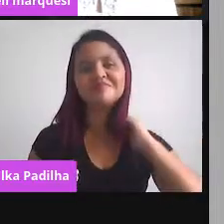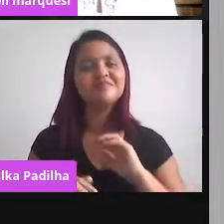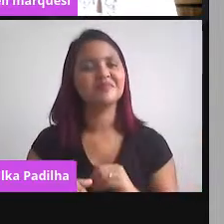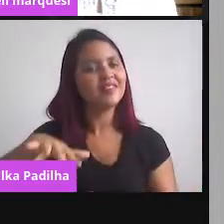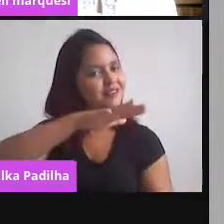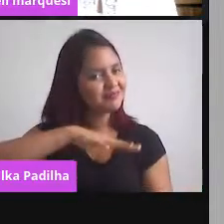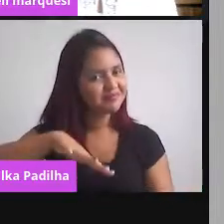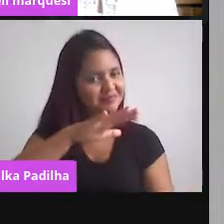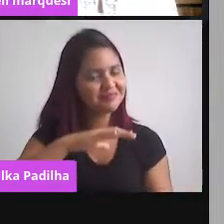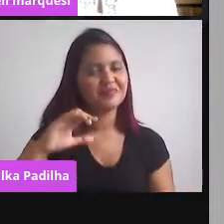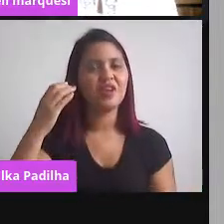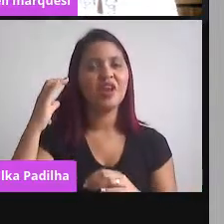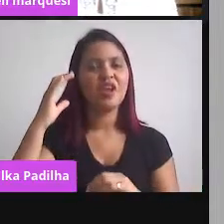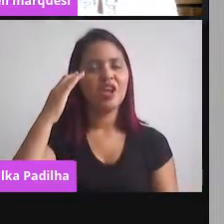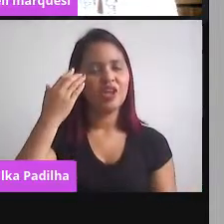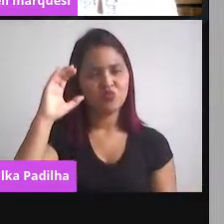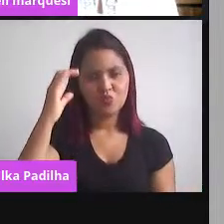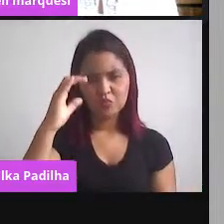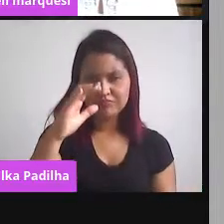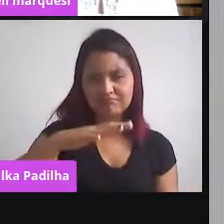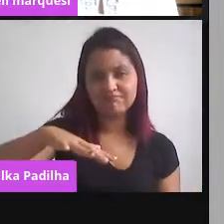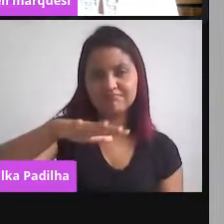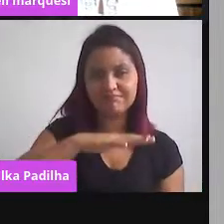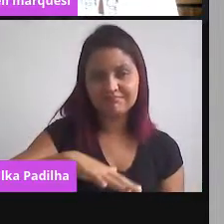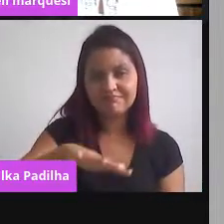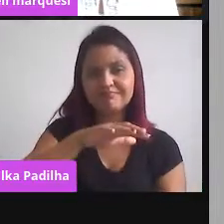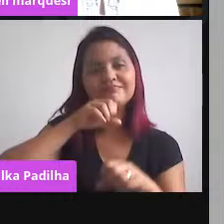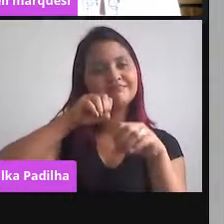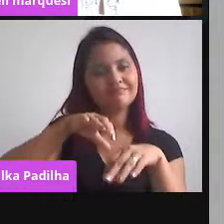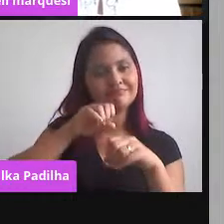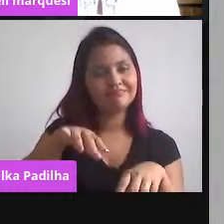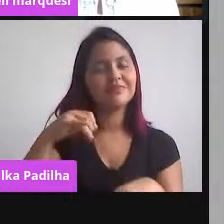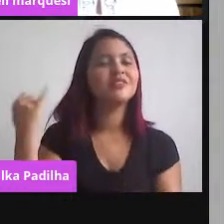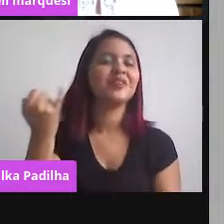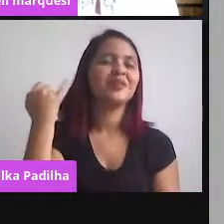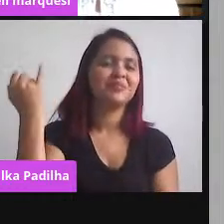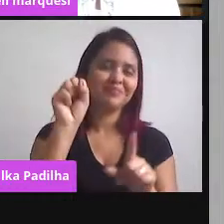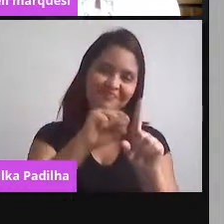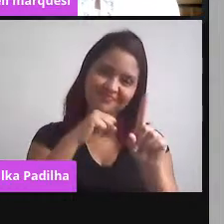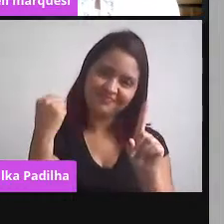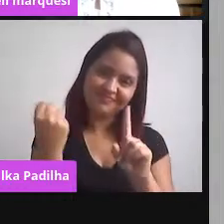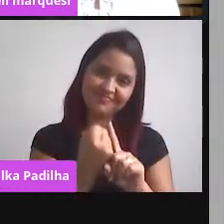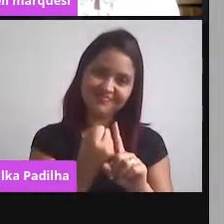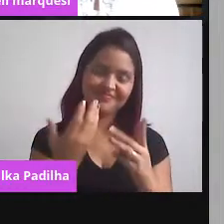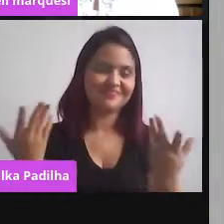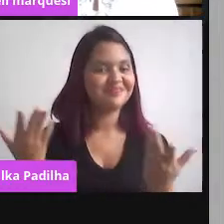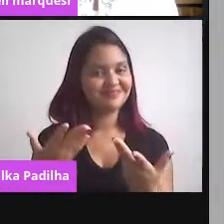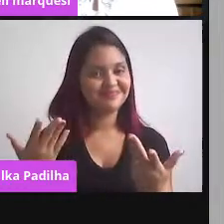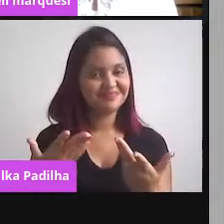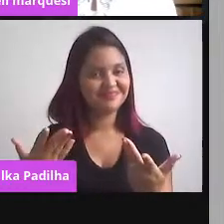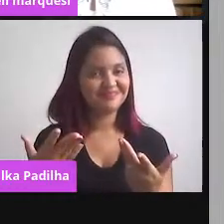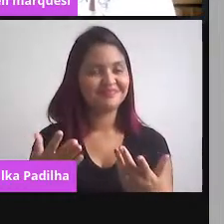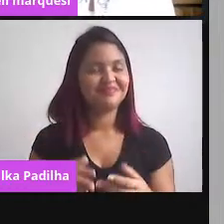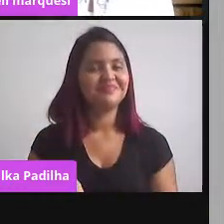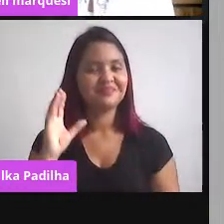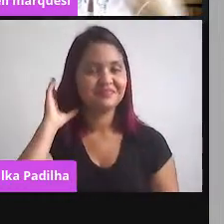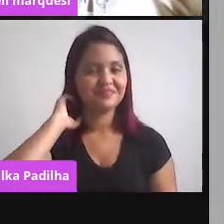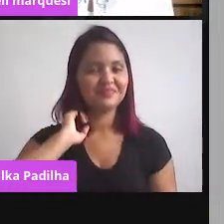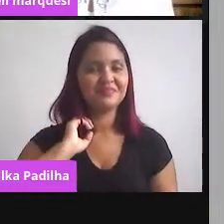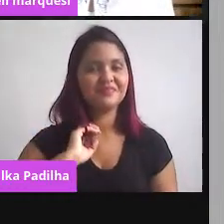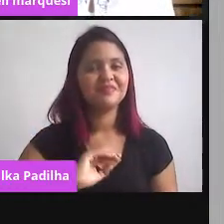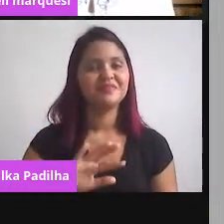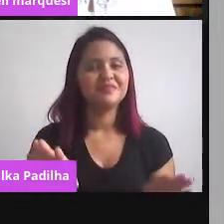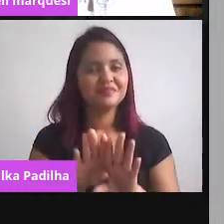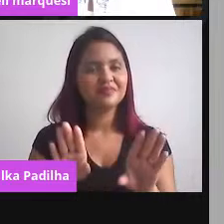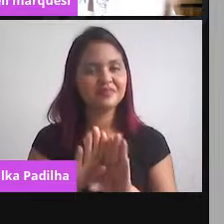de conhecimento, quanto que a nossa área de atuação é importante na nossa sociedade, quanto é importante o